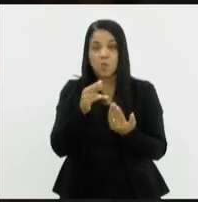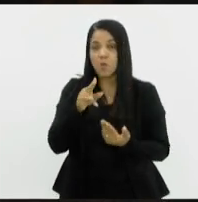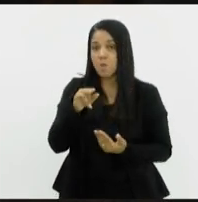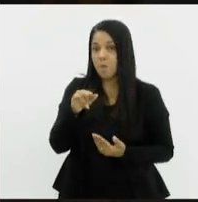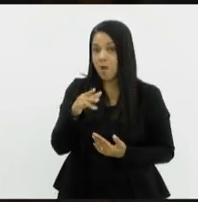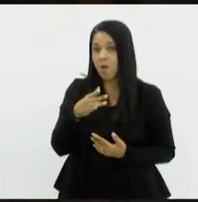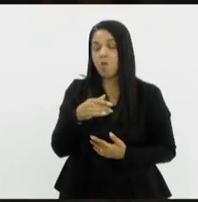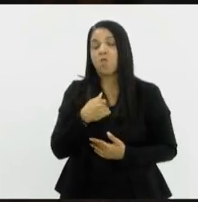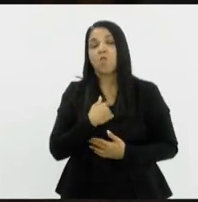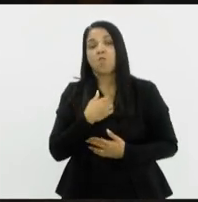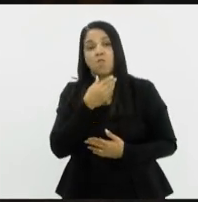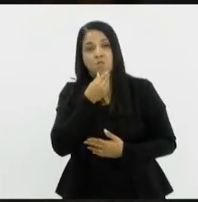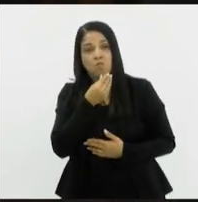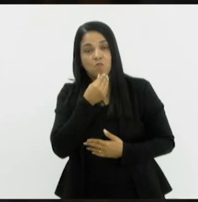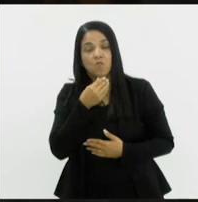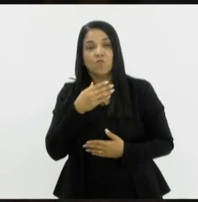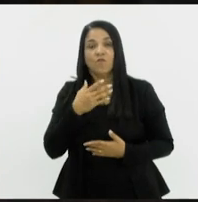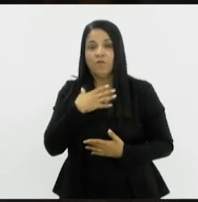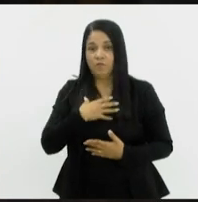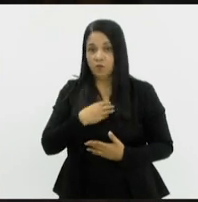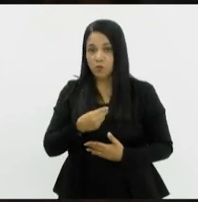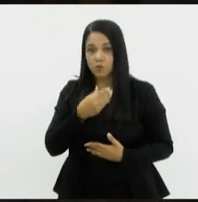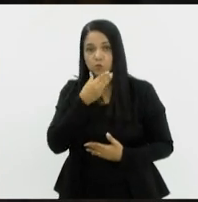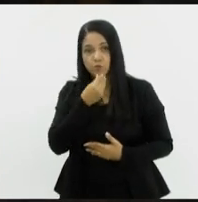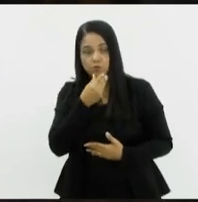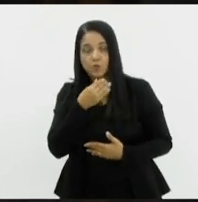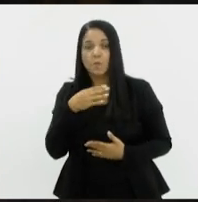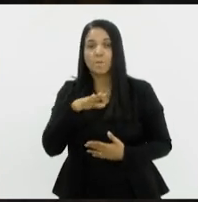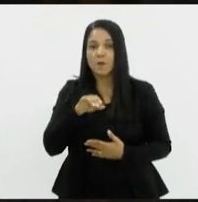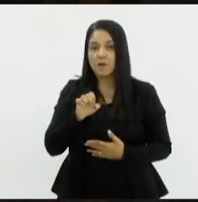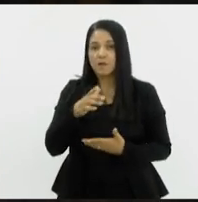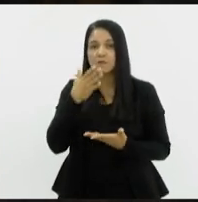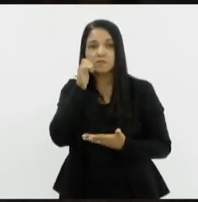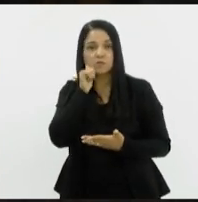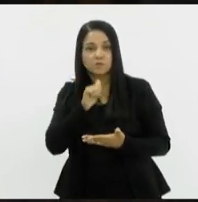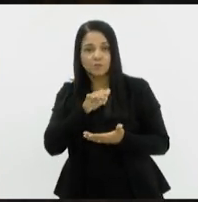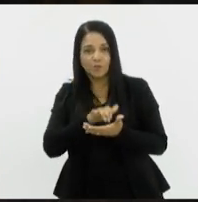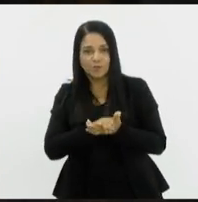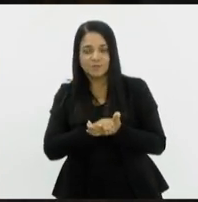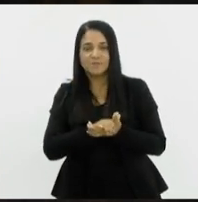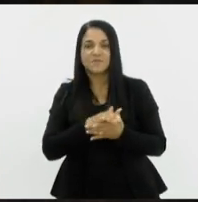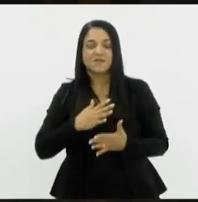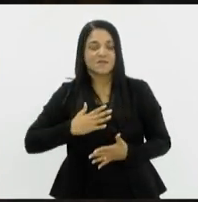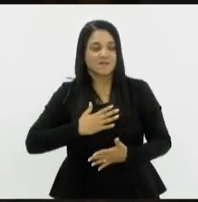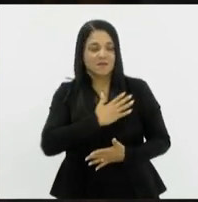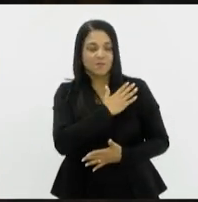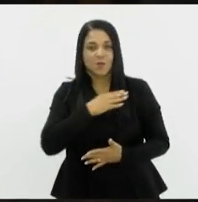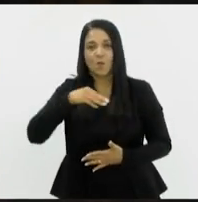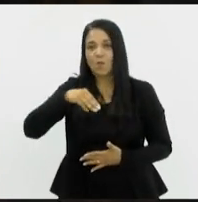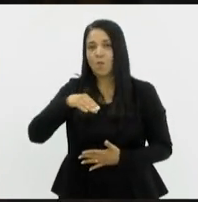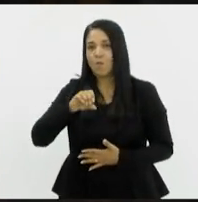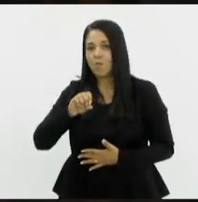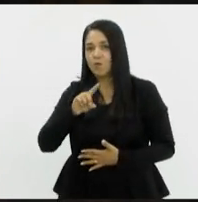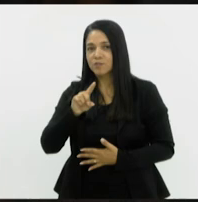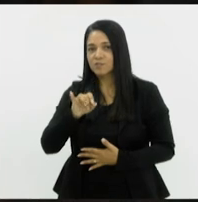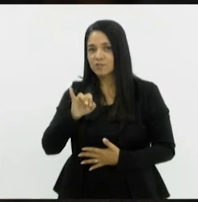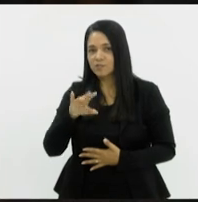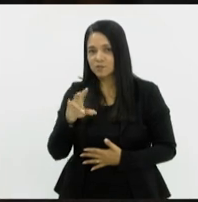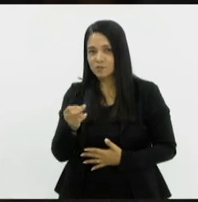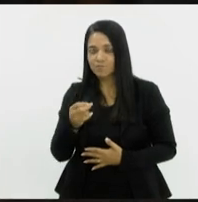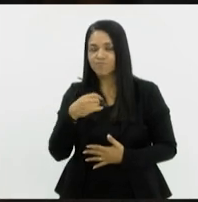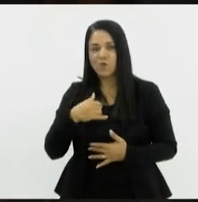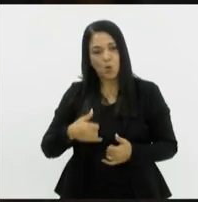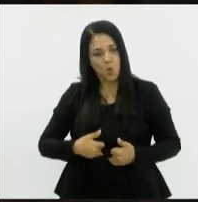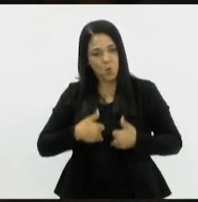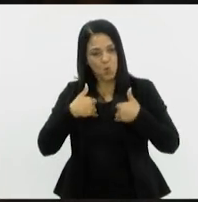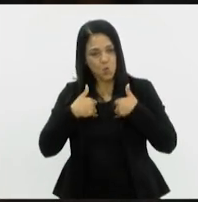esposa, os filhos, a mãe. E você, Capitão Mozinho, se eu posso chamar assim, é um motivo de muito orgulho eu poder